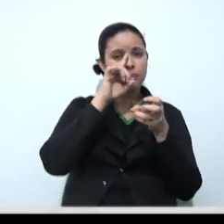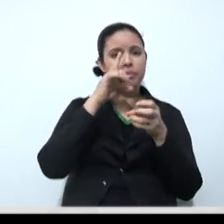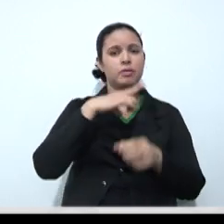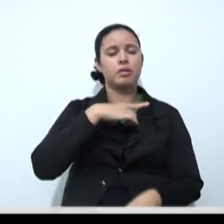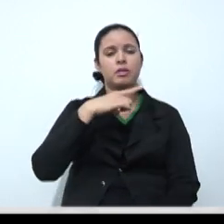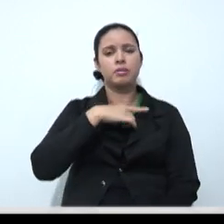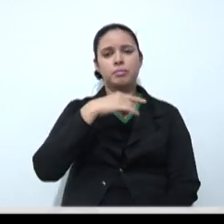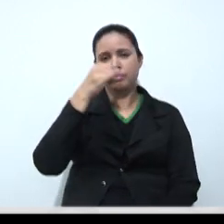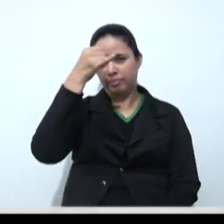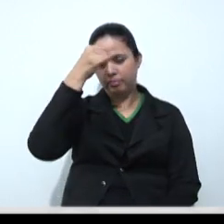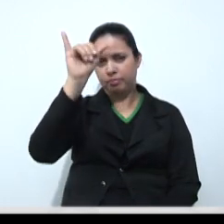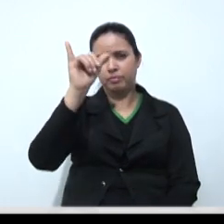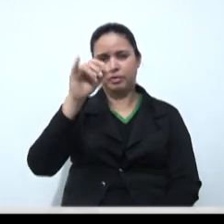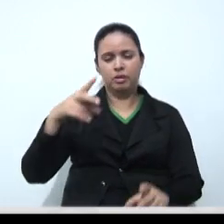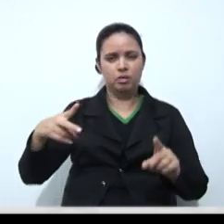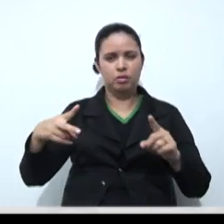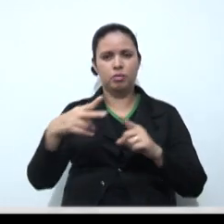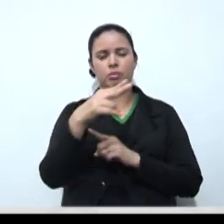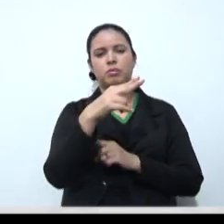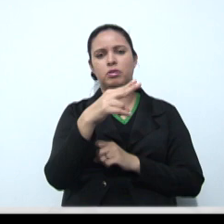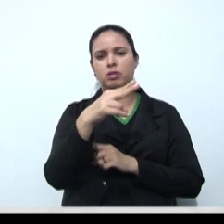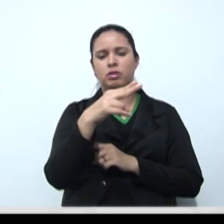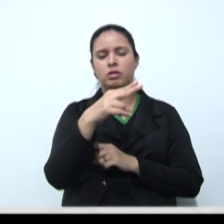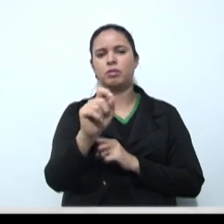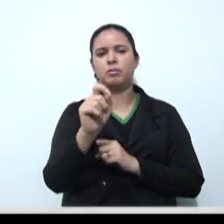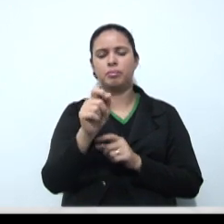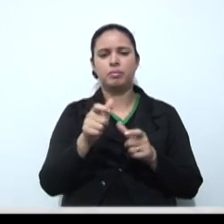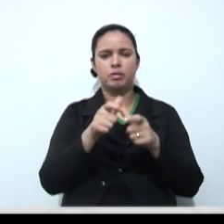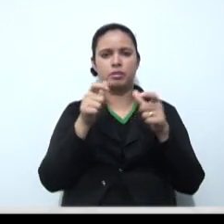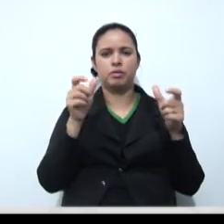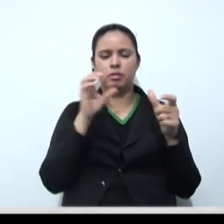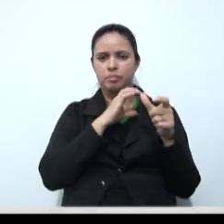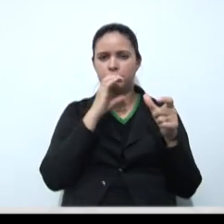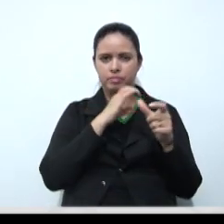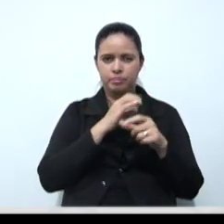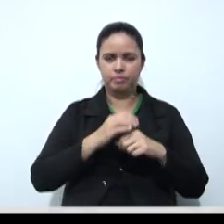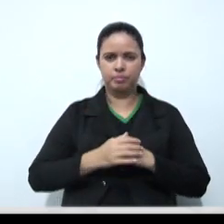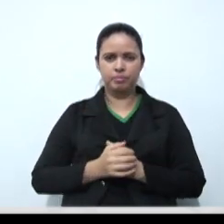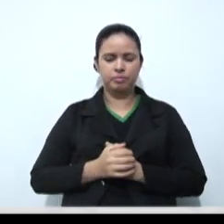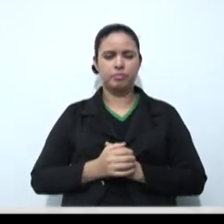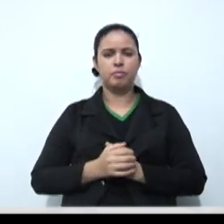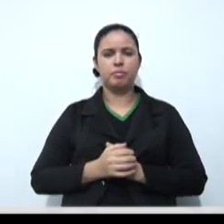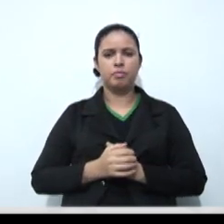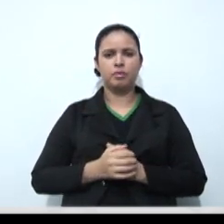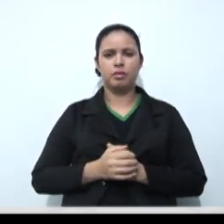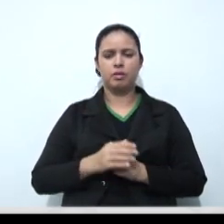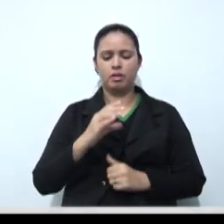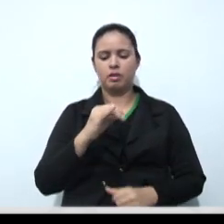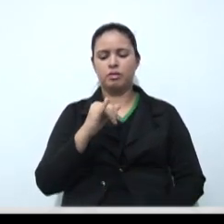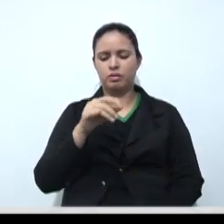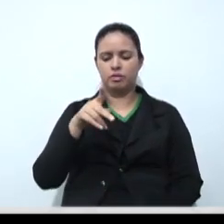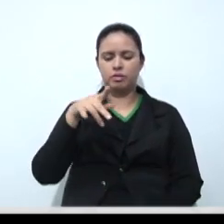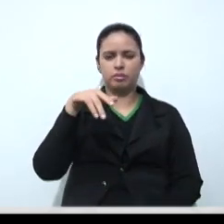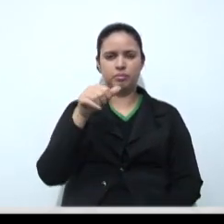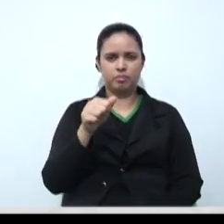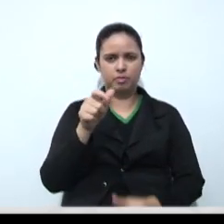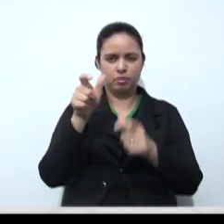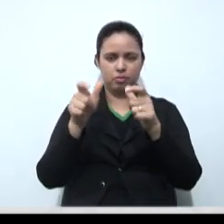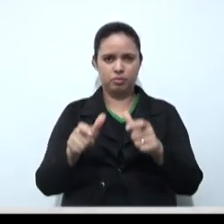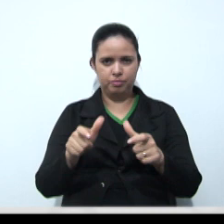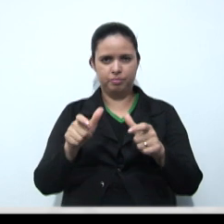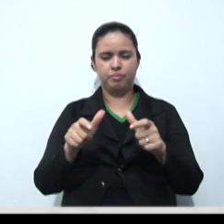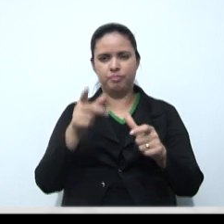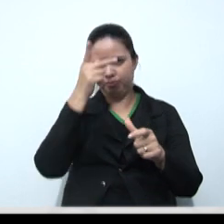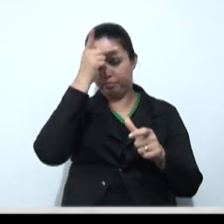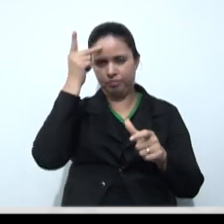chances maiores de neutralizá-las com maior rapidez. A CIPA é o lugar de funcionário ativo, aquele que quer